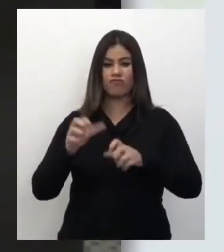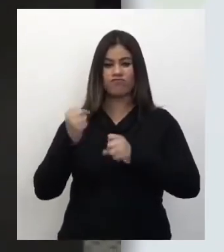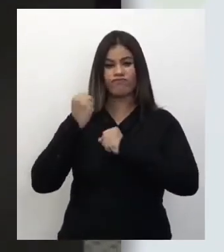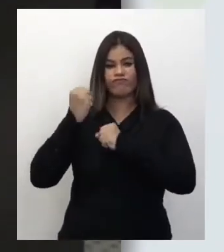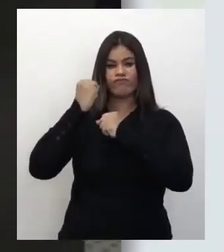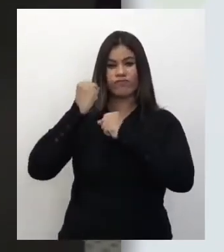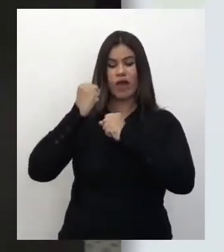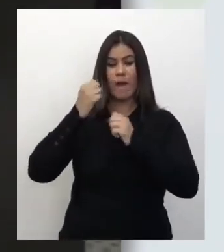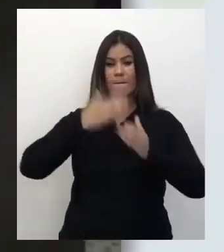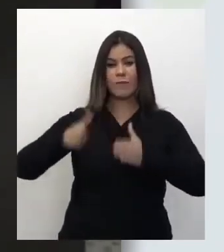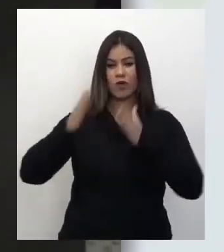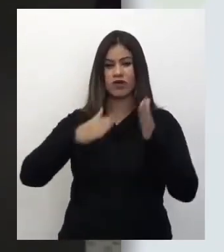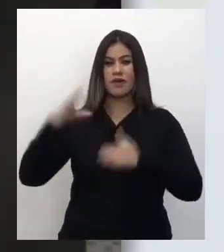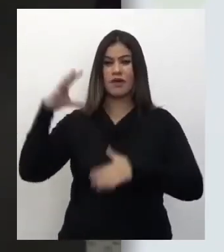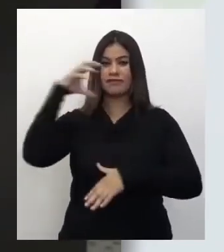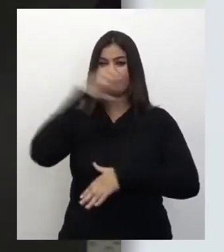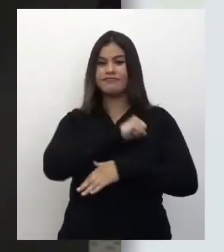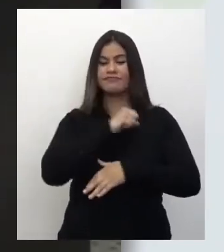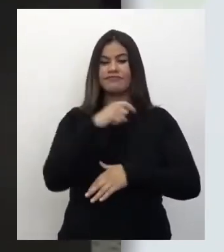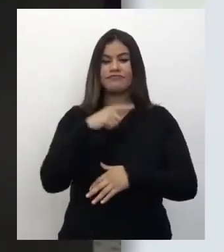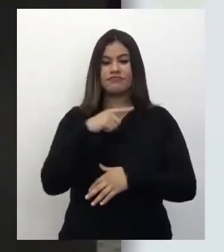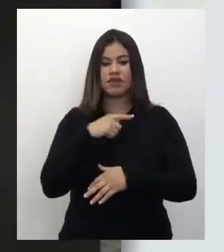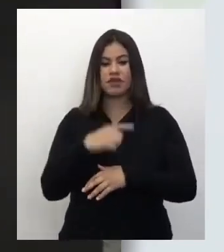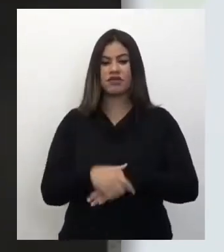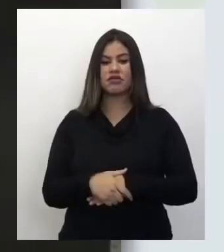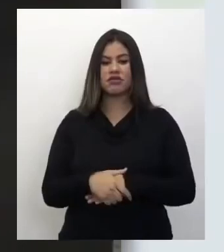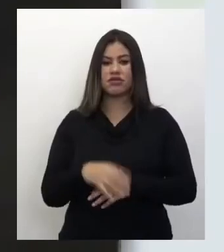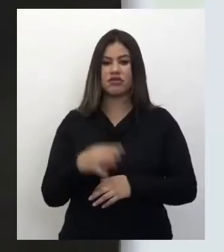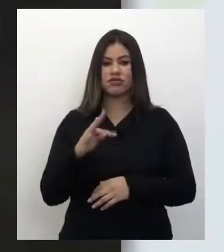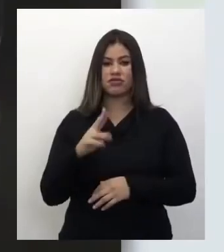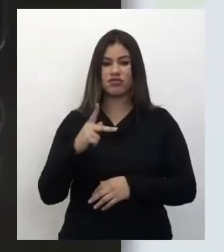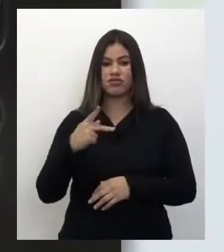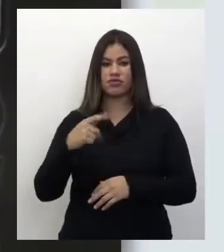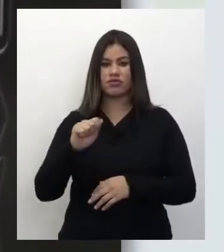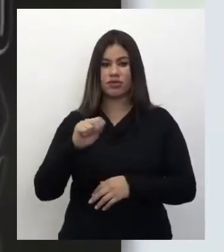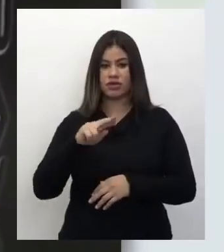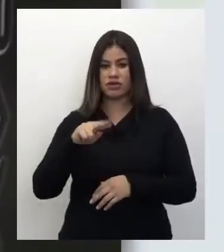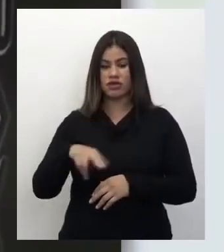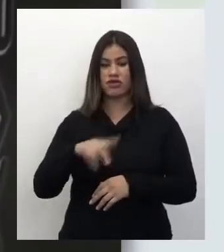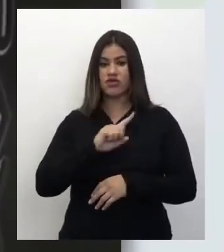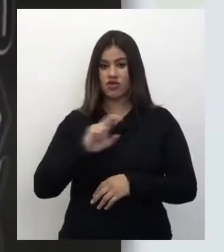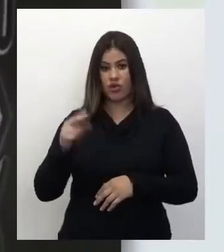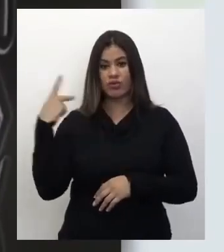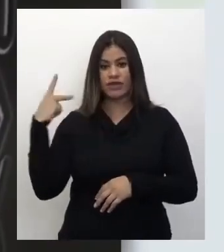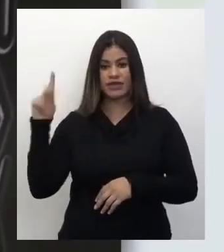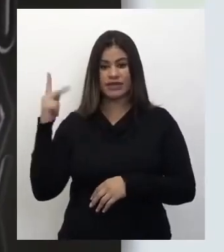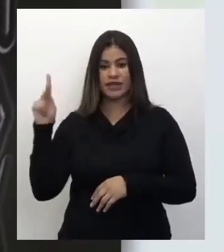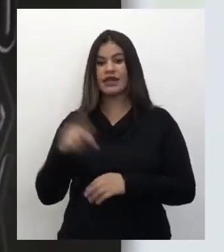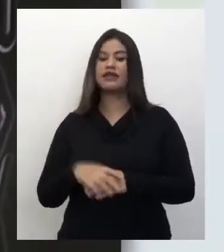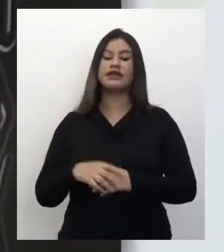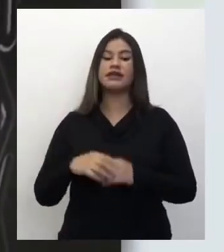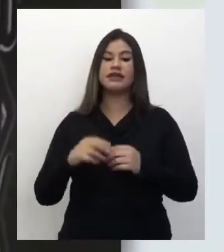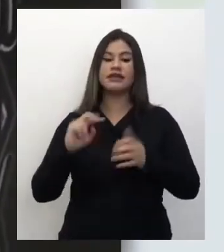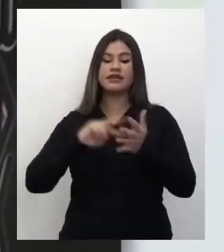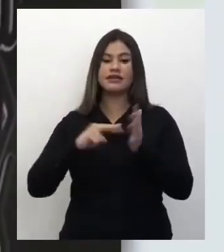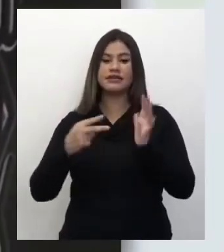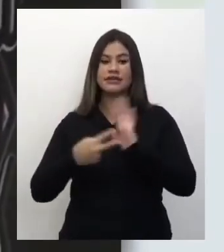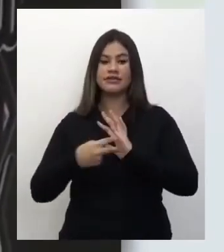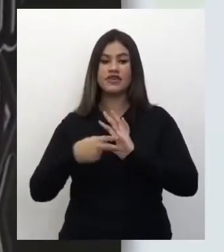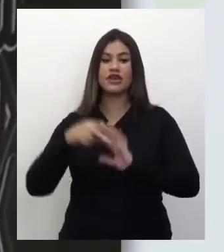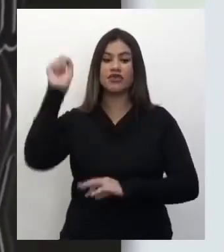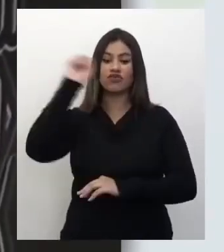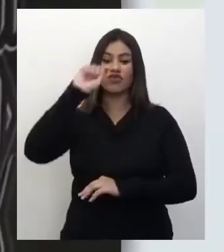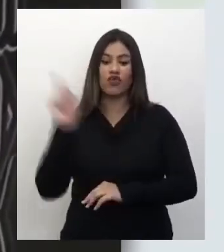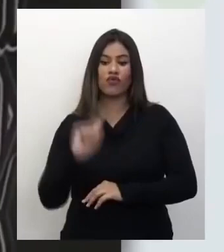de processamento do mundo. Tupã, do Tupi-Guarani, na língua tupi, significa trovão. Para os